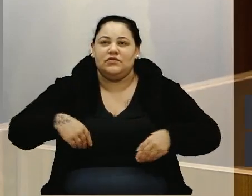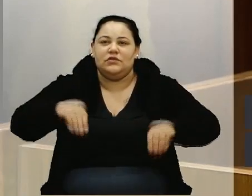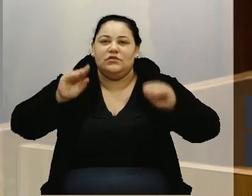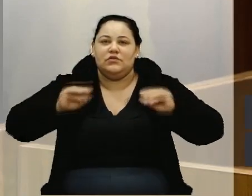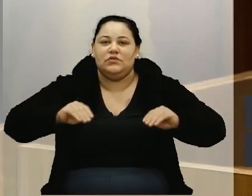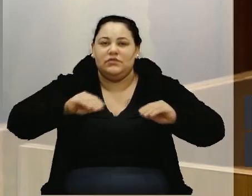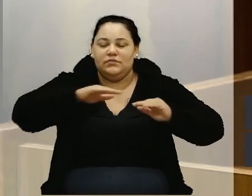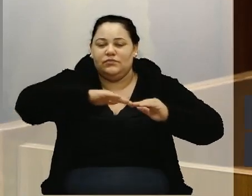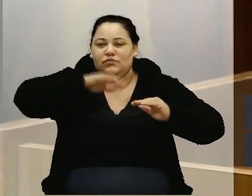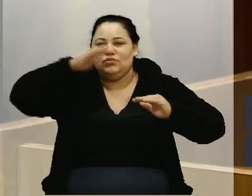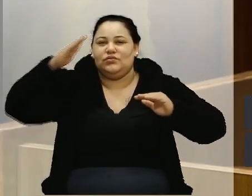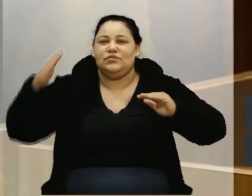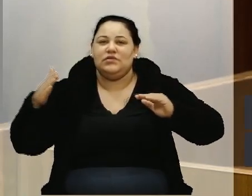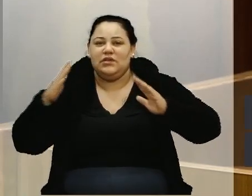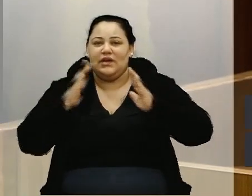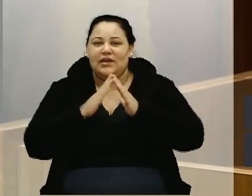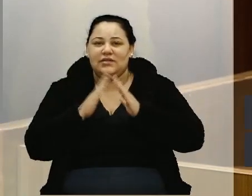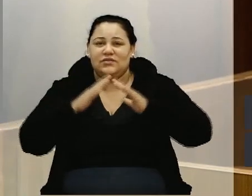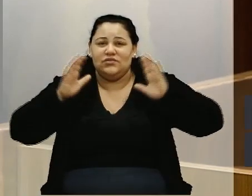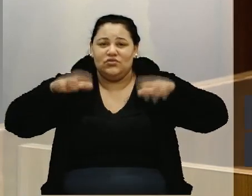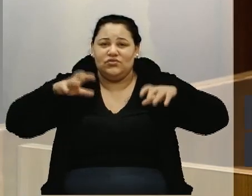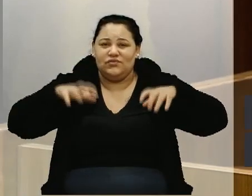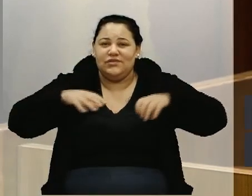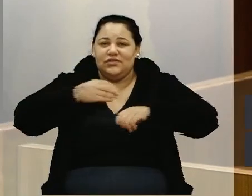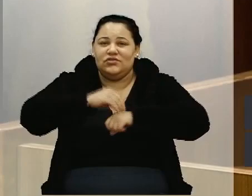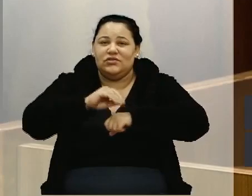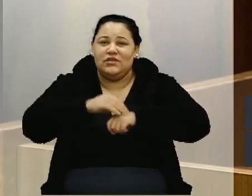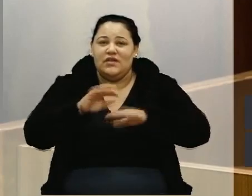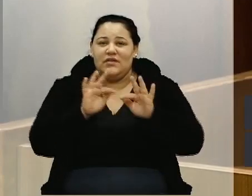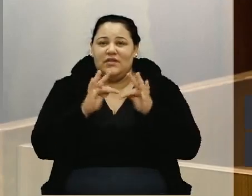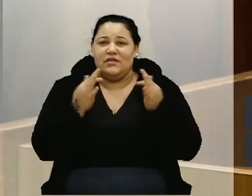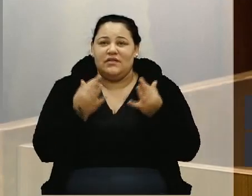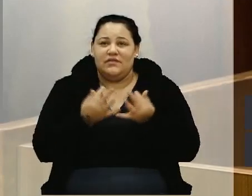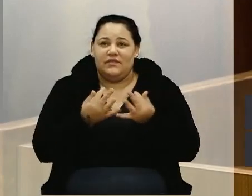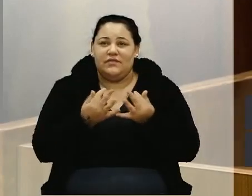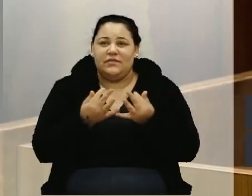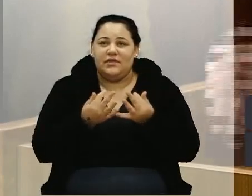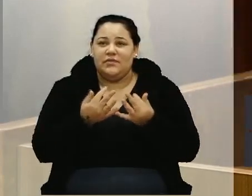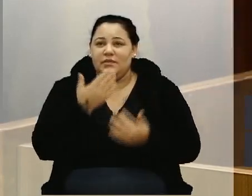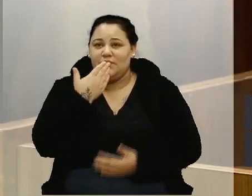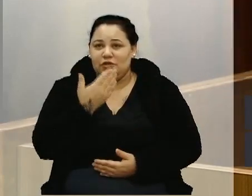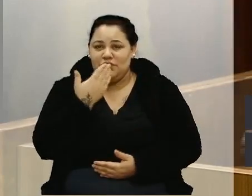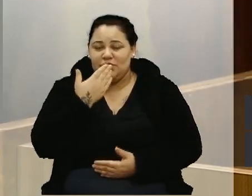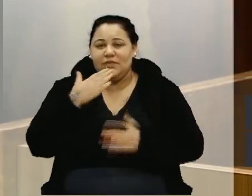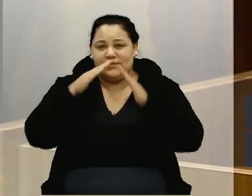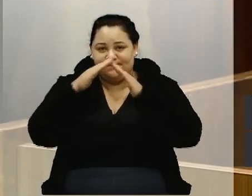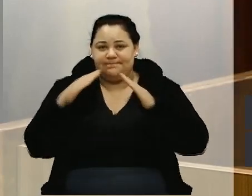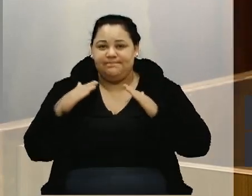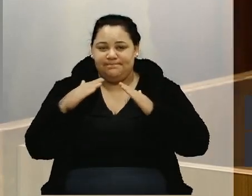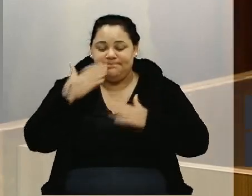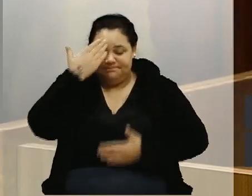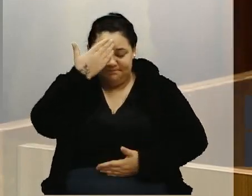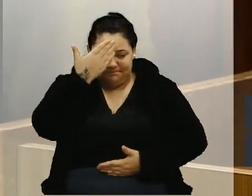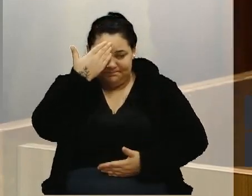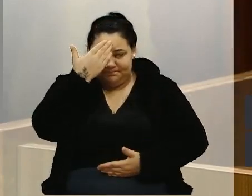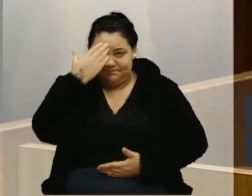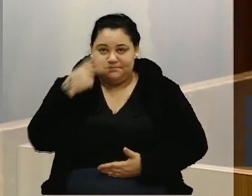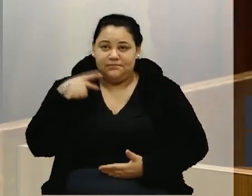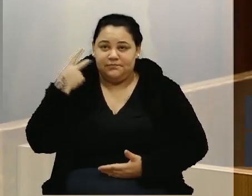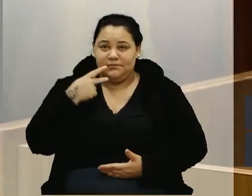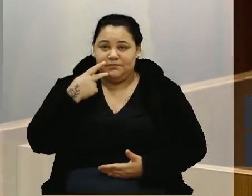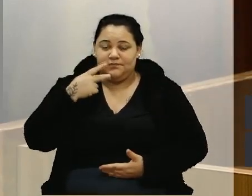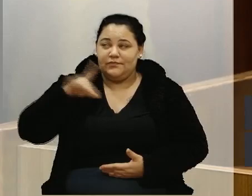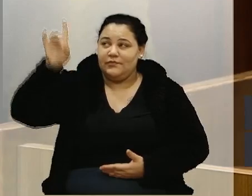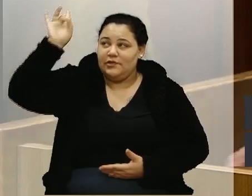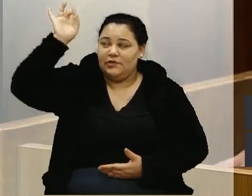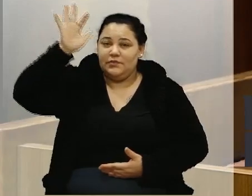chuvarada e indiquei famílias para que viesse ali pedir uns brasilites. Então, obrigado, vereador. Que Deus abençoe você também